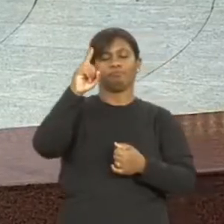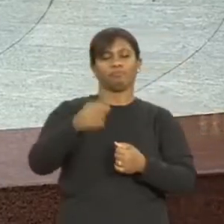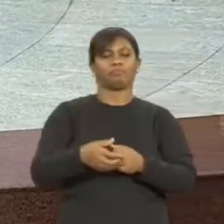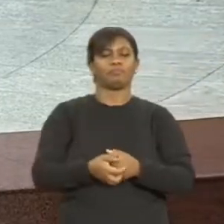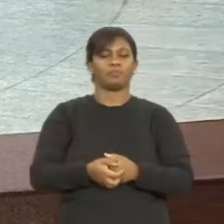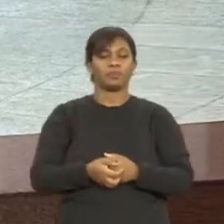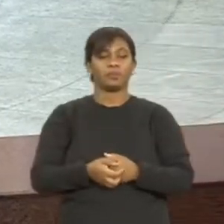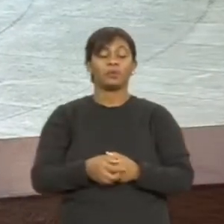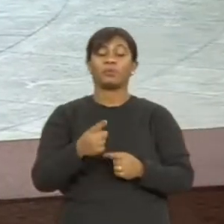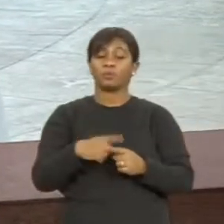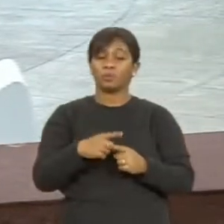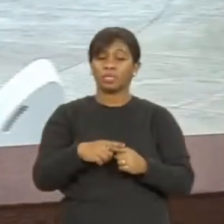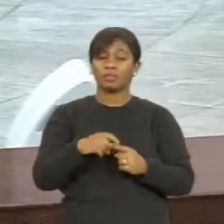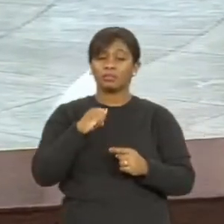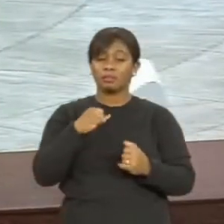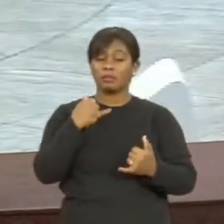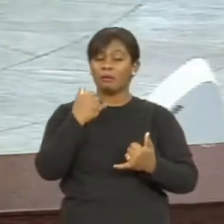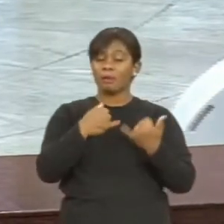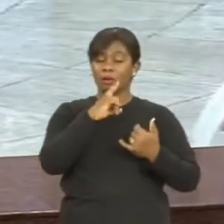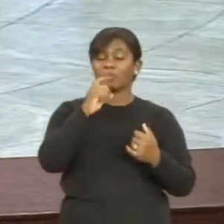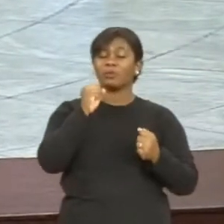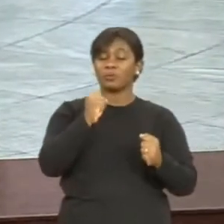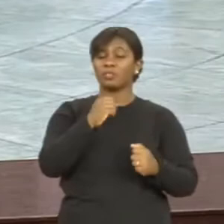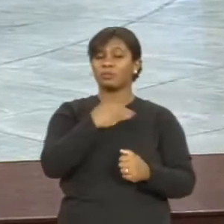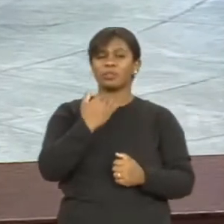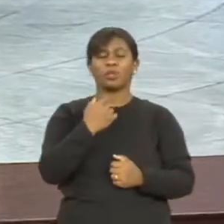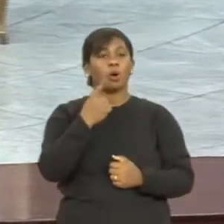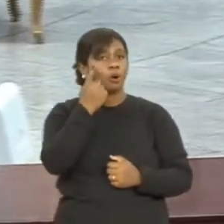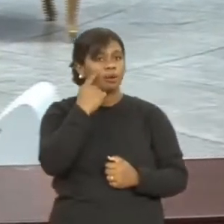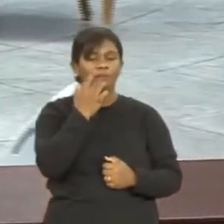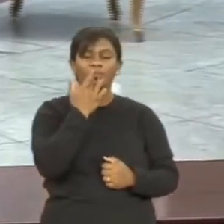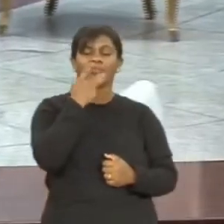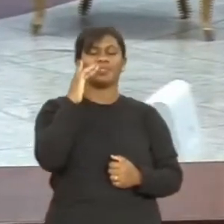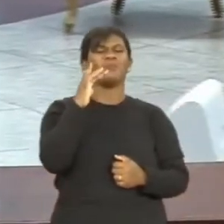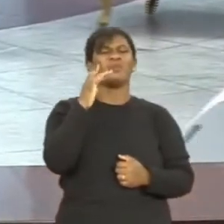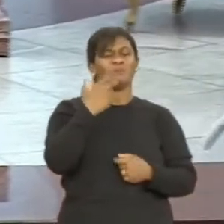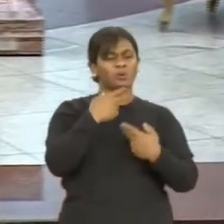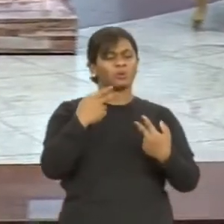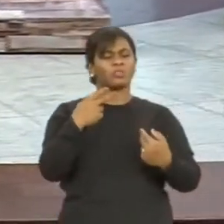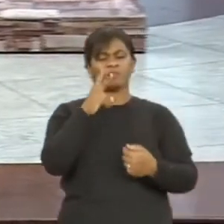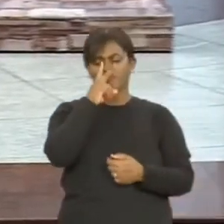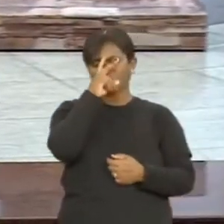Eles poderiam morrer. Olha, olha como o temor é uma coisa forte.